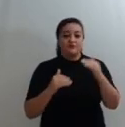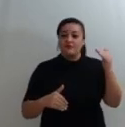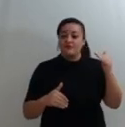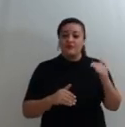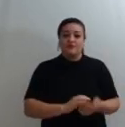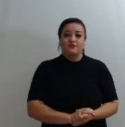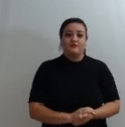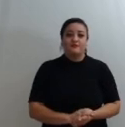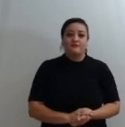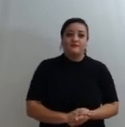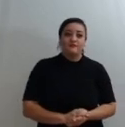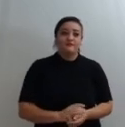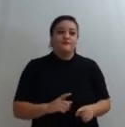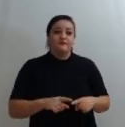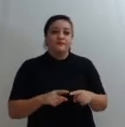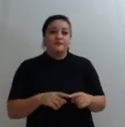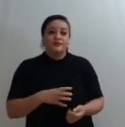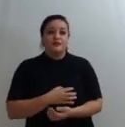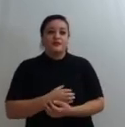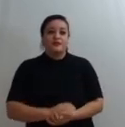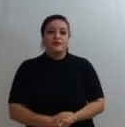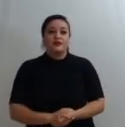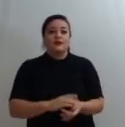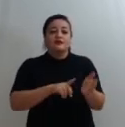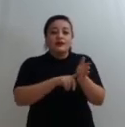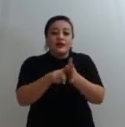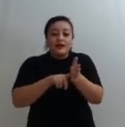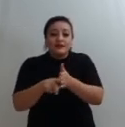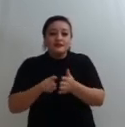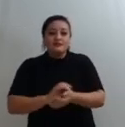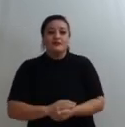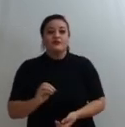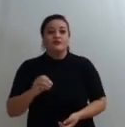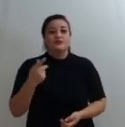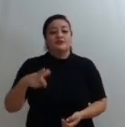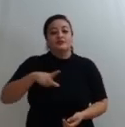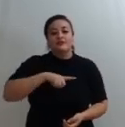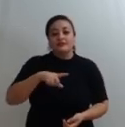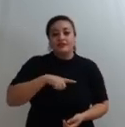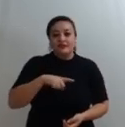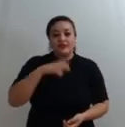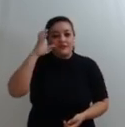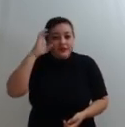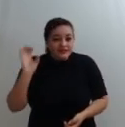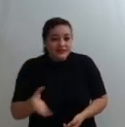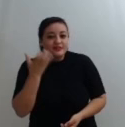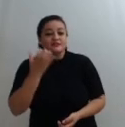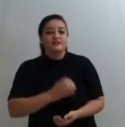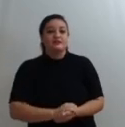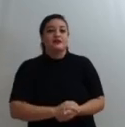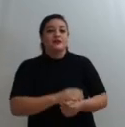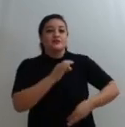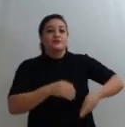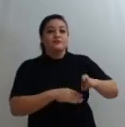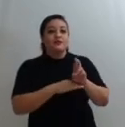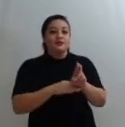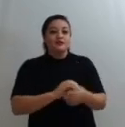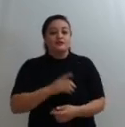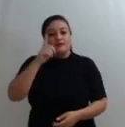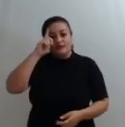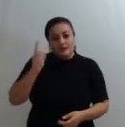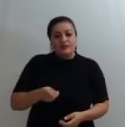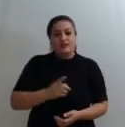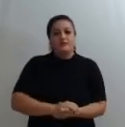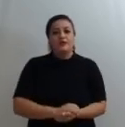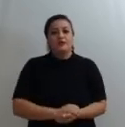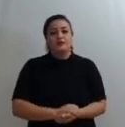efeito, tendo em vista o estado da questão orantânea, ou seja, a existência de decisão proferida pela desembargadora relatora determinando a intimação do